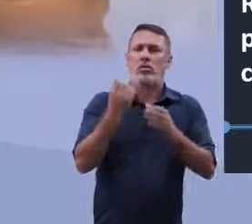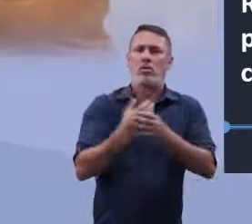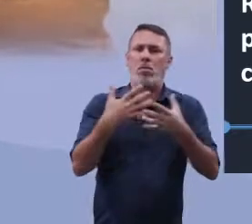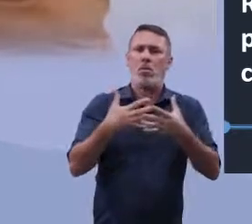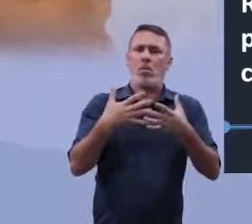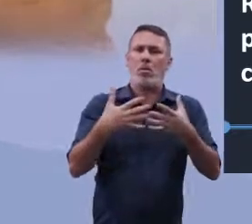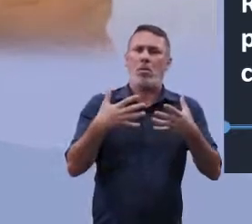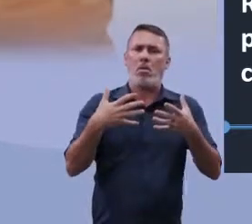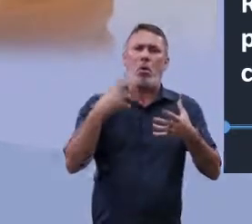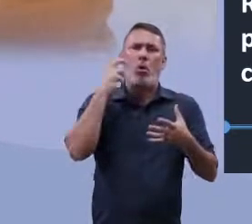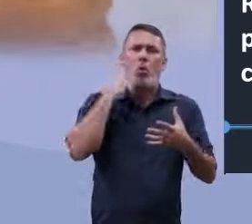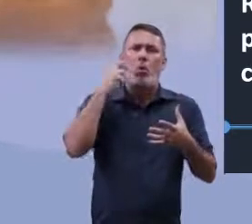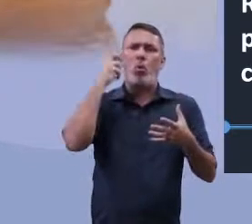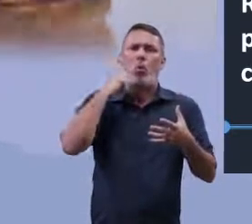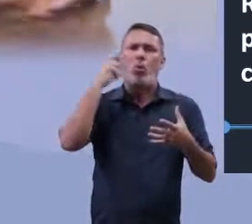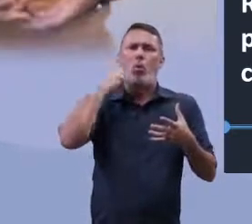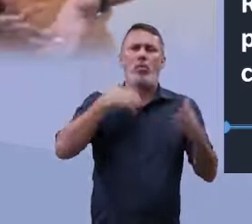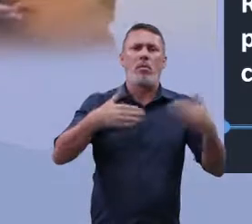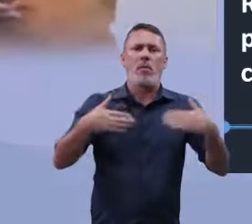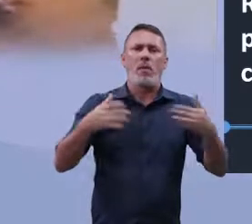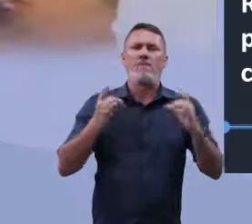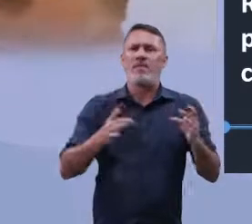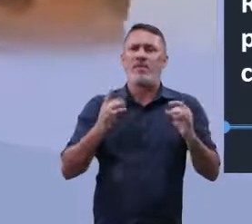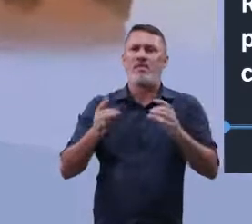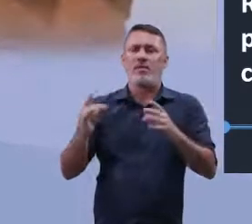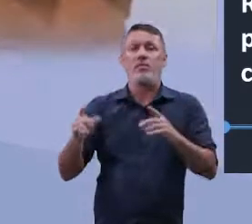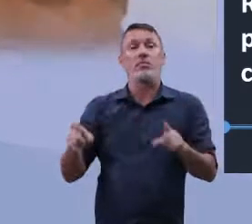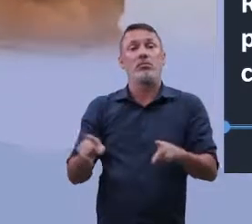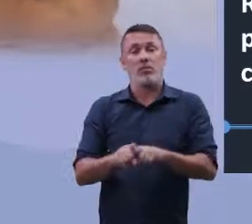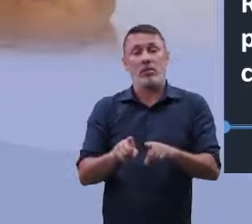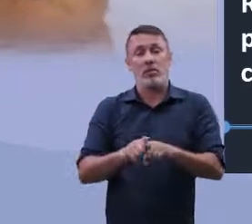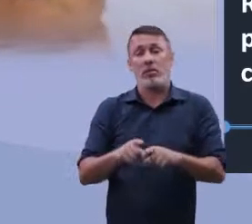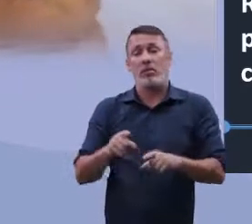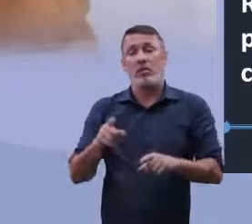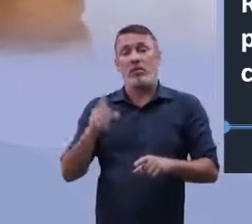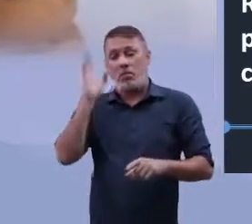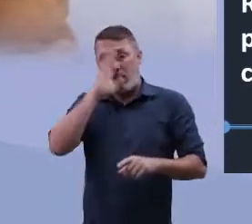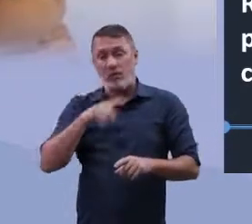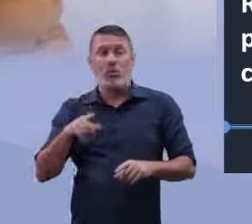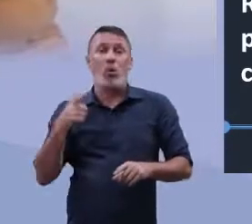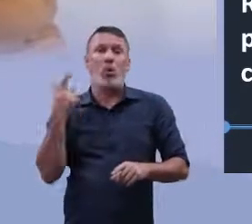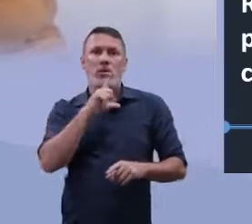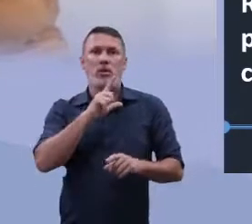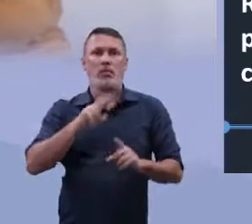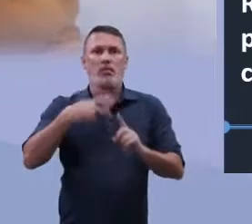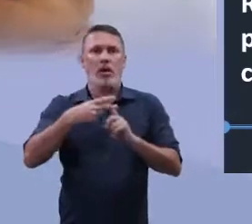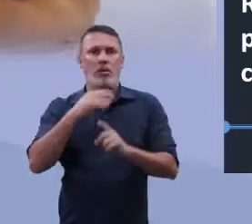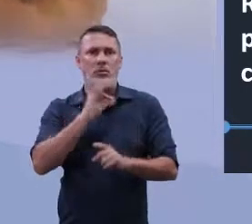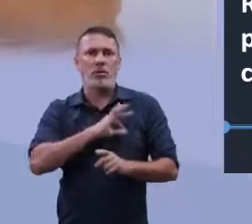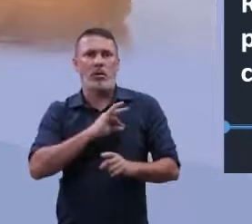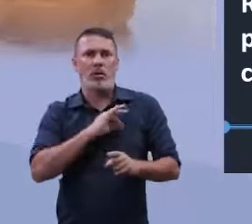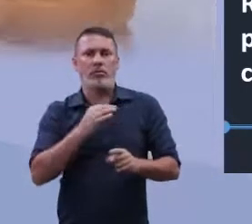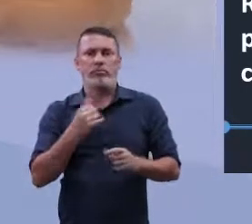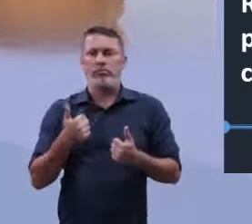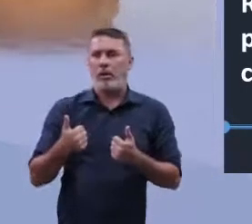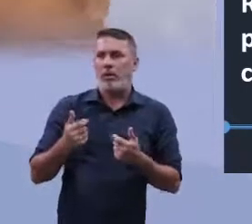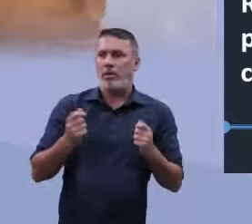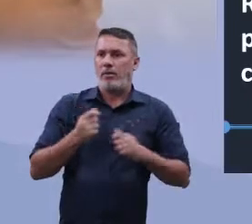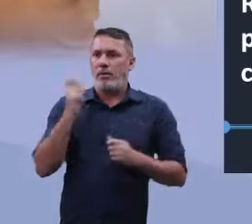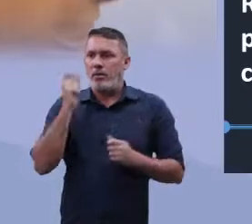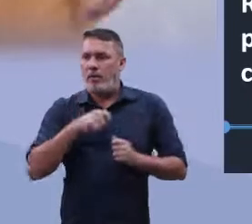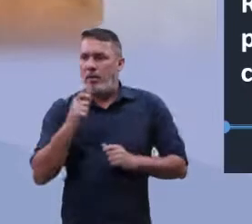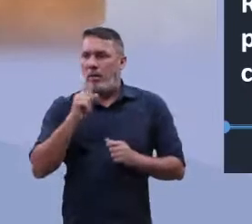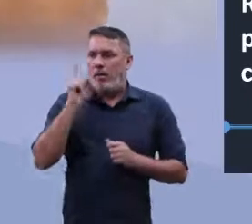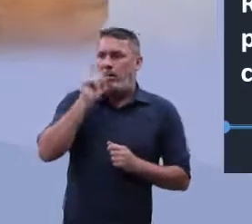produção, crescimento da produção e lucro. Nós temos a ampliação do poder de compra dos brasileiros nas últimas décadas. Que bom!